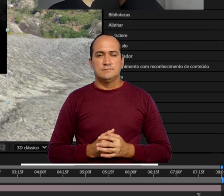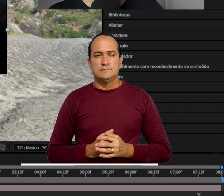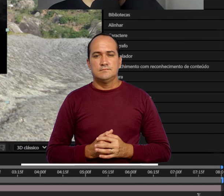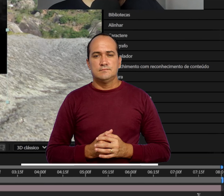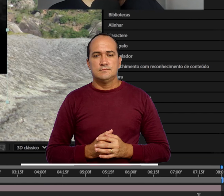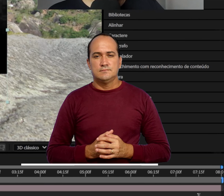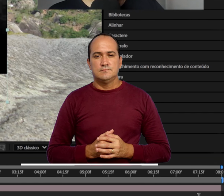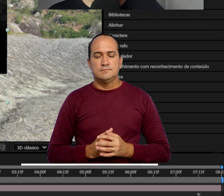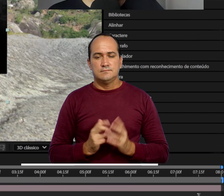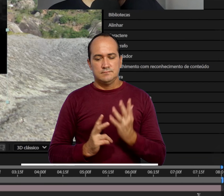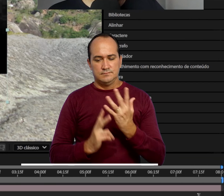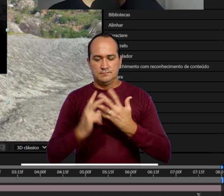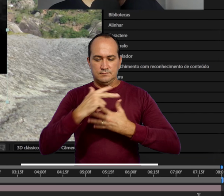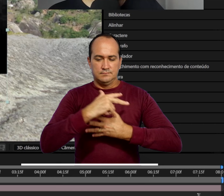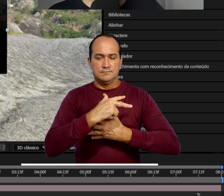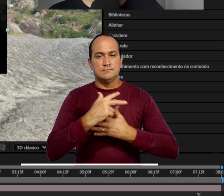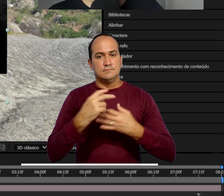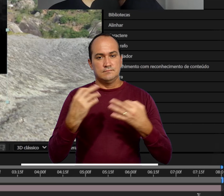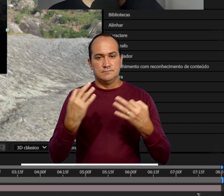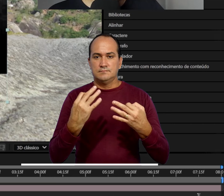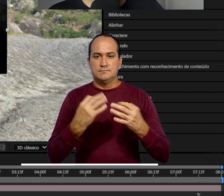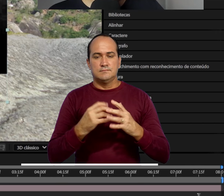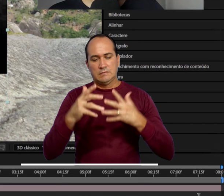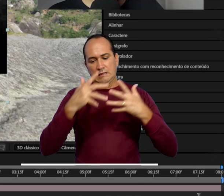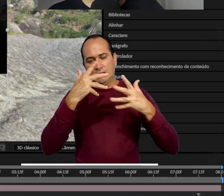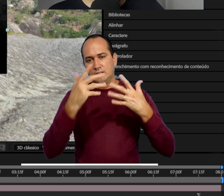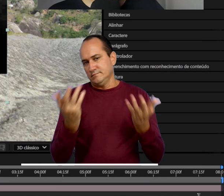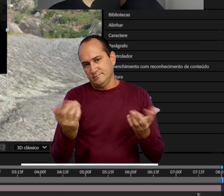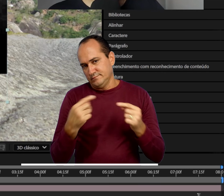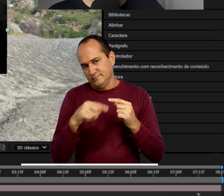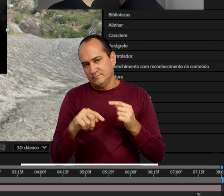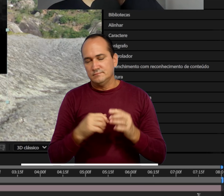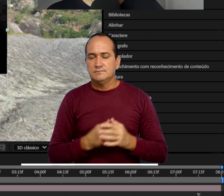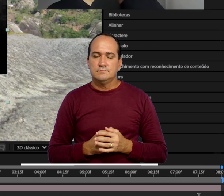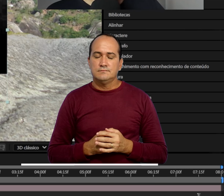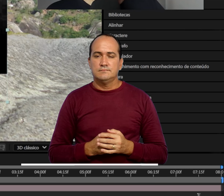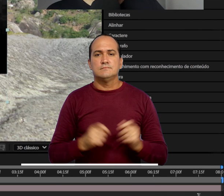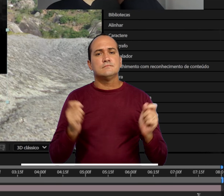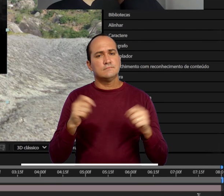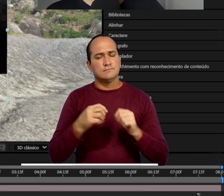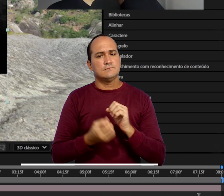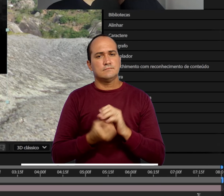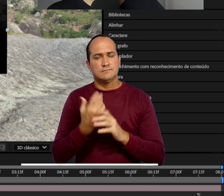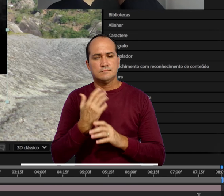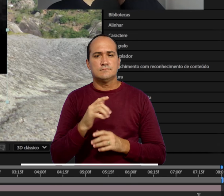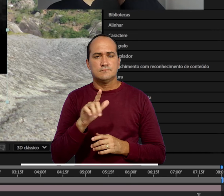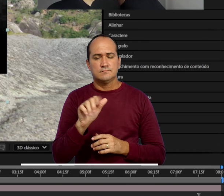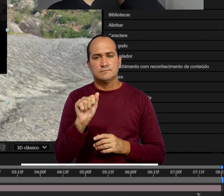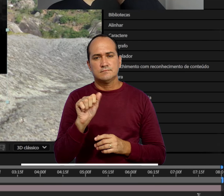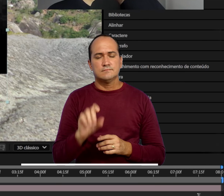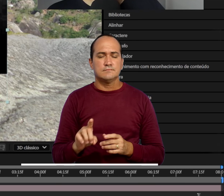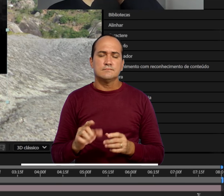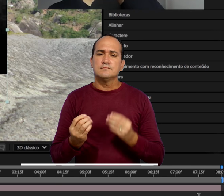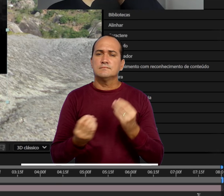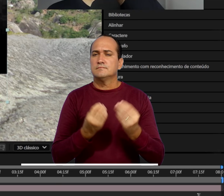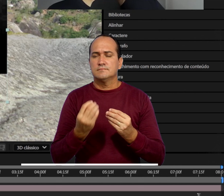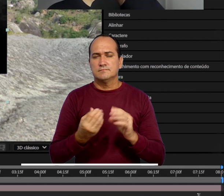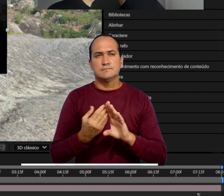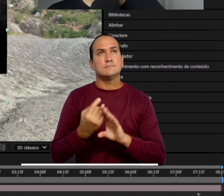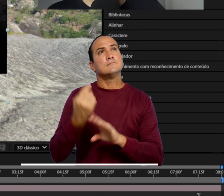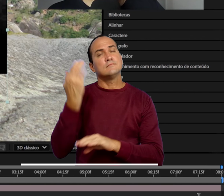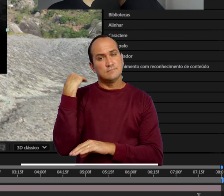Pronto, para o recorte aqui ficar mais bem feito, né? Preservar que ele não ficar transparente. Eu também posso criar um Garbage Mate, né? Eu